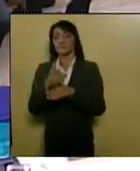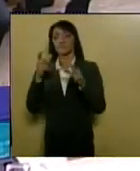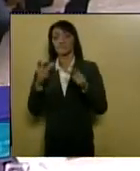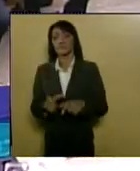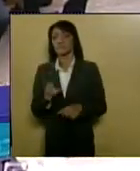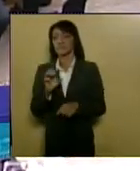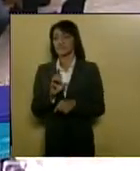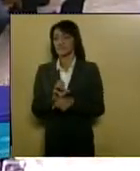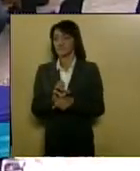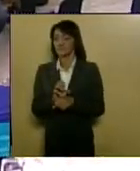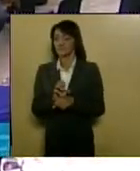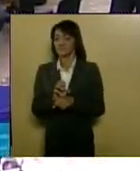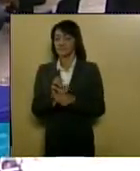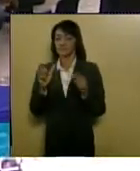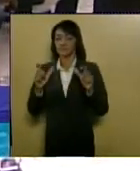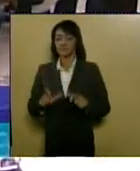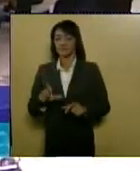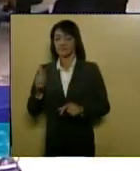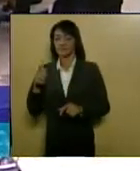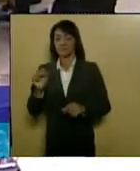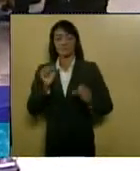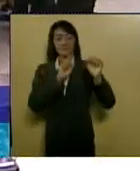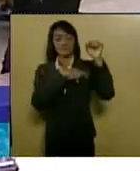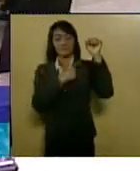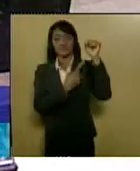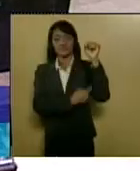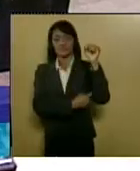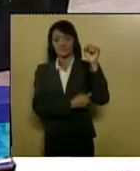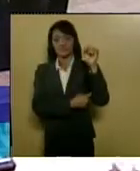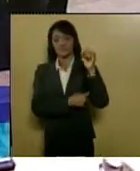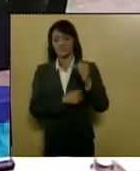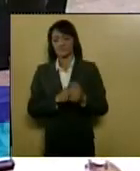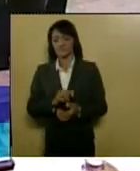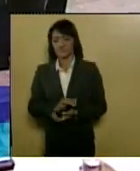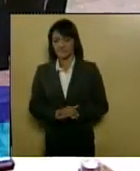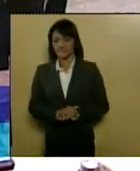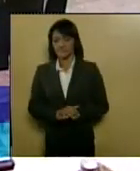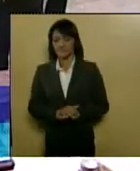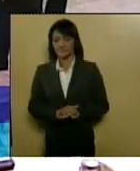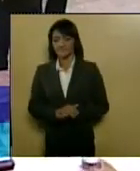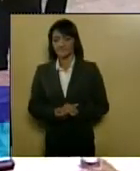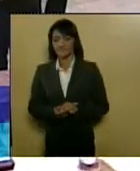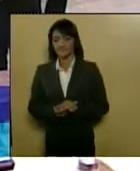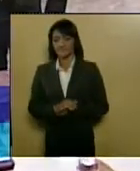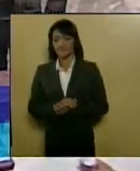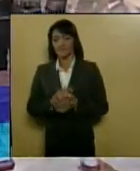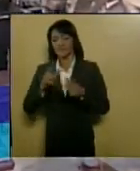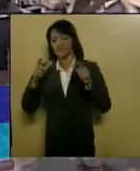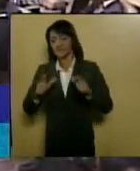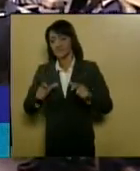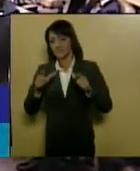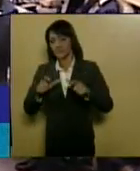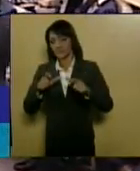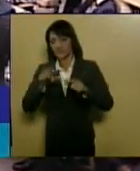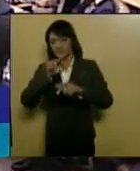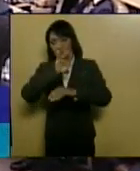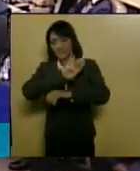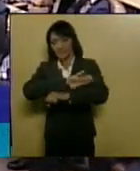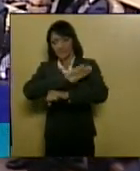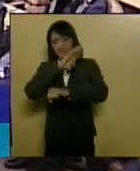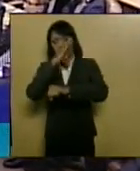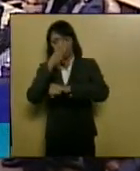do simpático bairro dos 18 do Forte. E do alto daquela colina, pôde vislumbrar